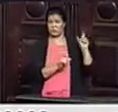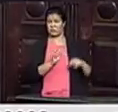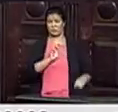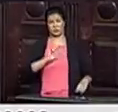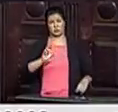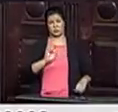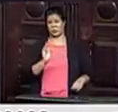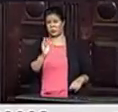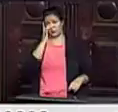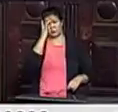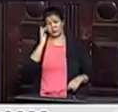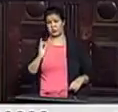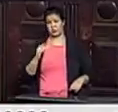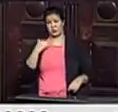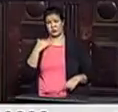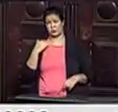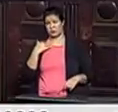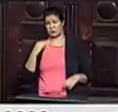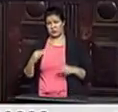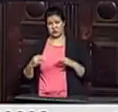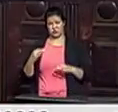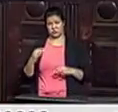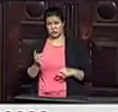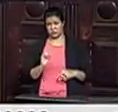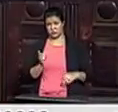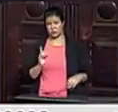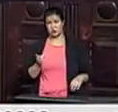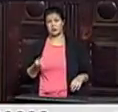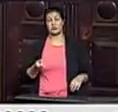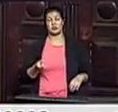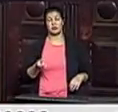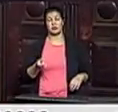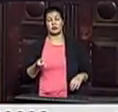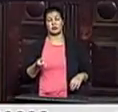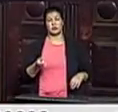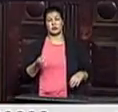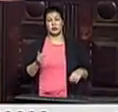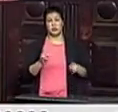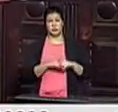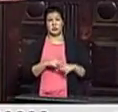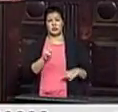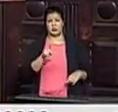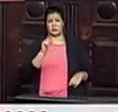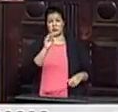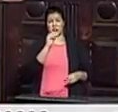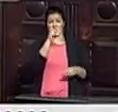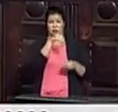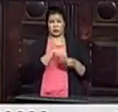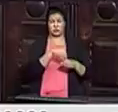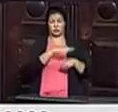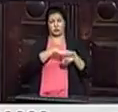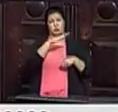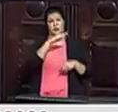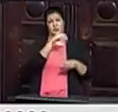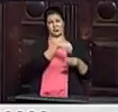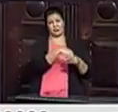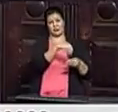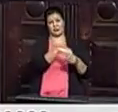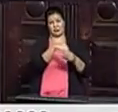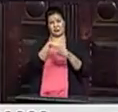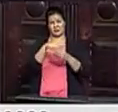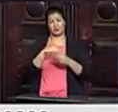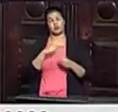jurídica, e sejam eleitos os mais votados, porque